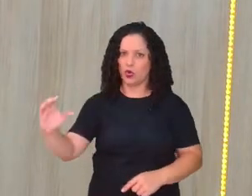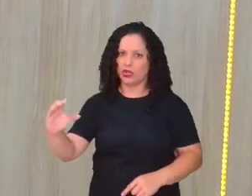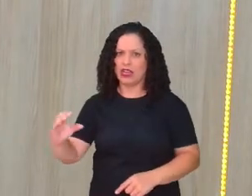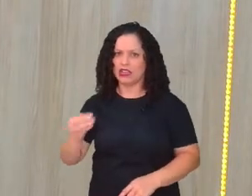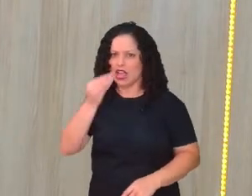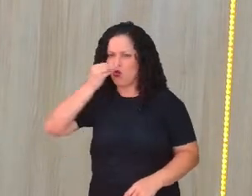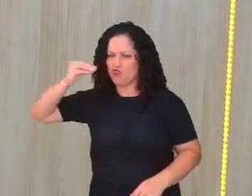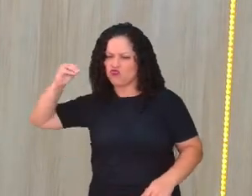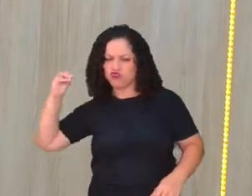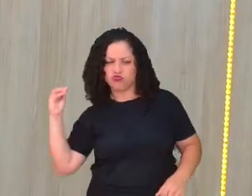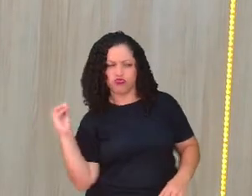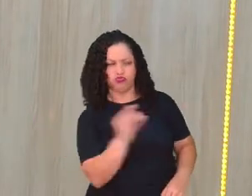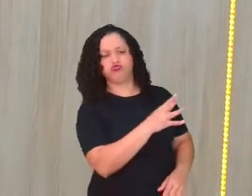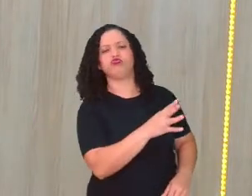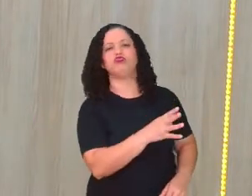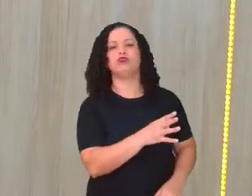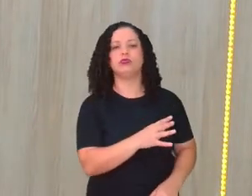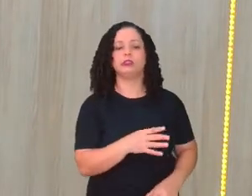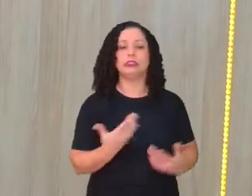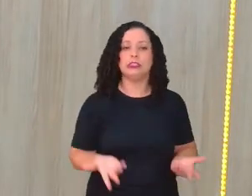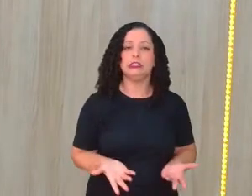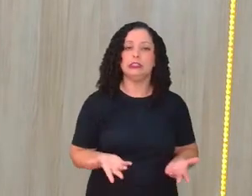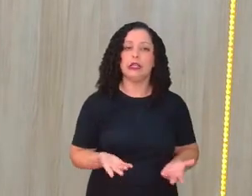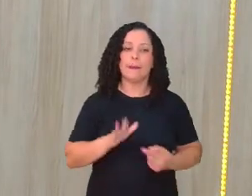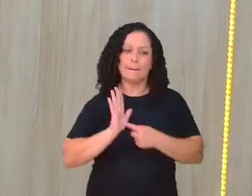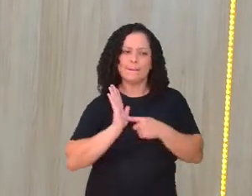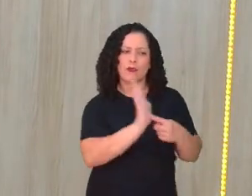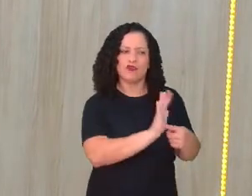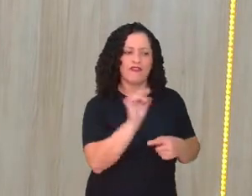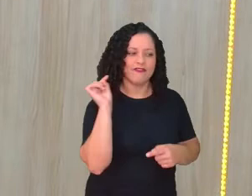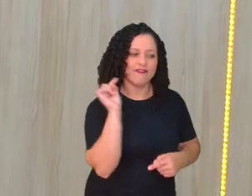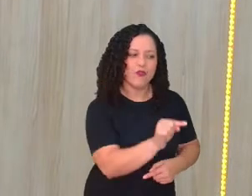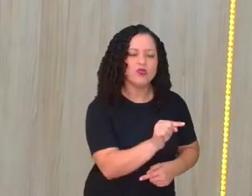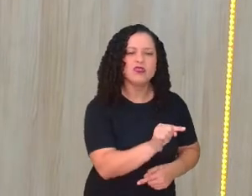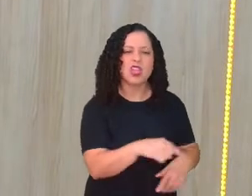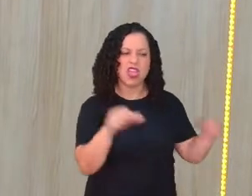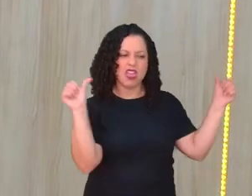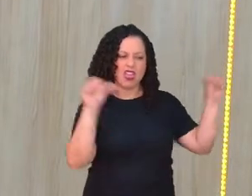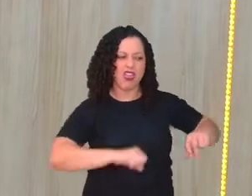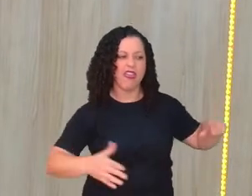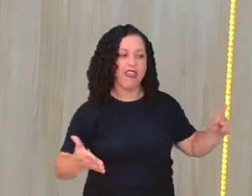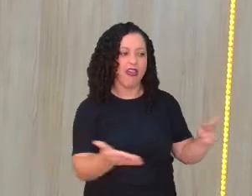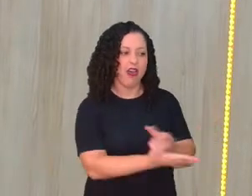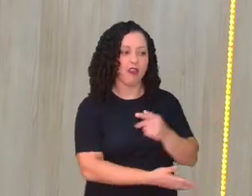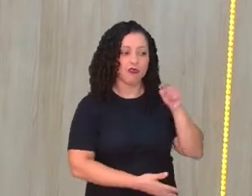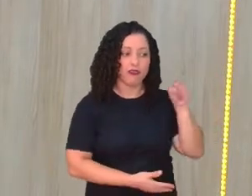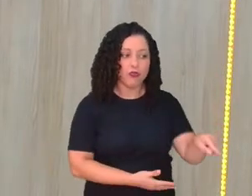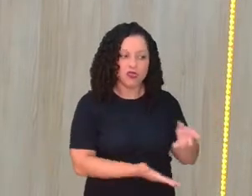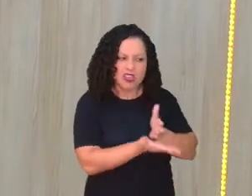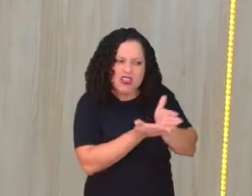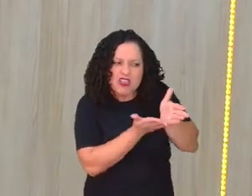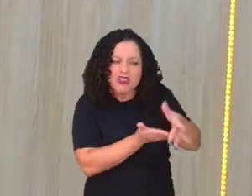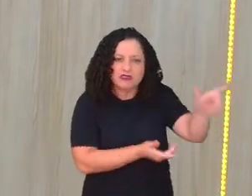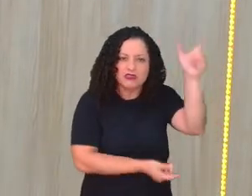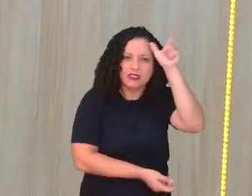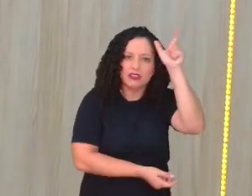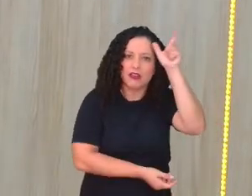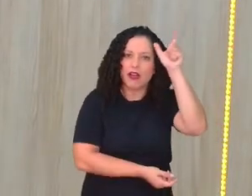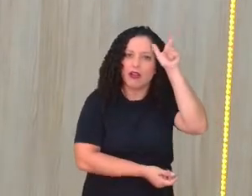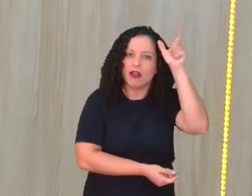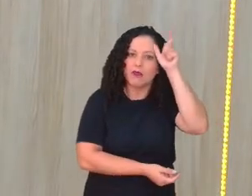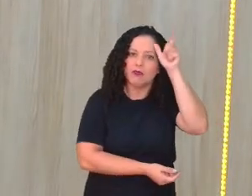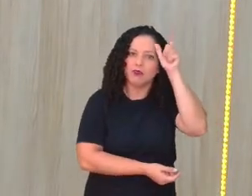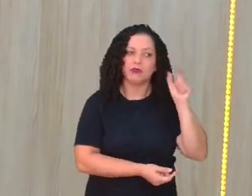isso é um camarada que não está servindo à igreja, está servindo ao diabo. Então ele tem que ir para